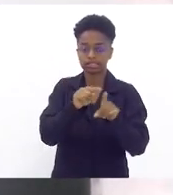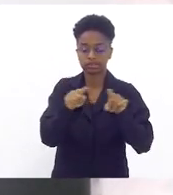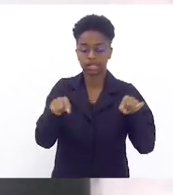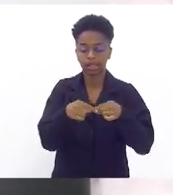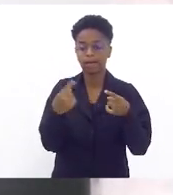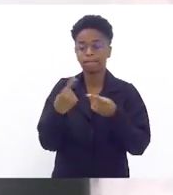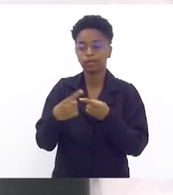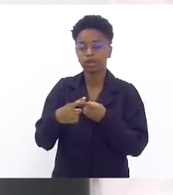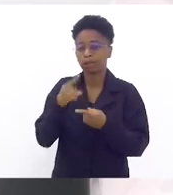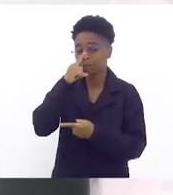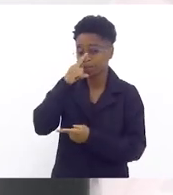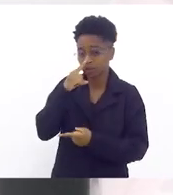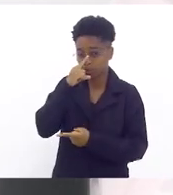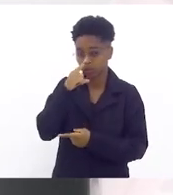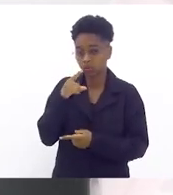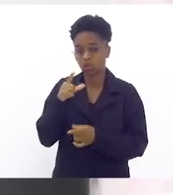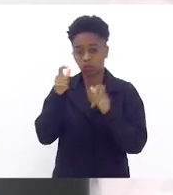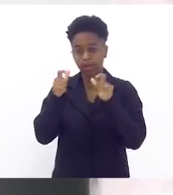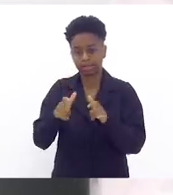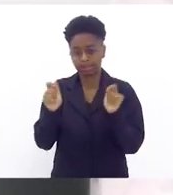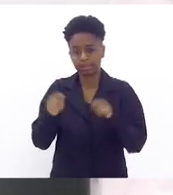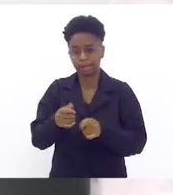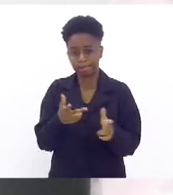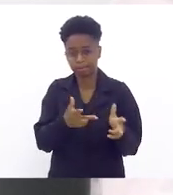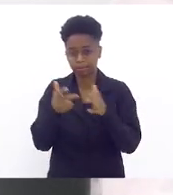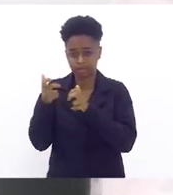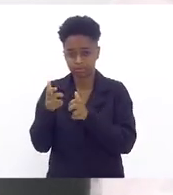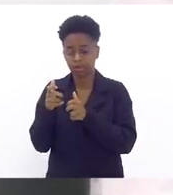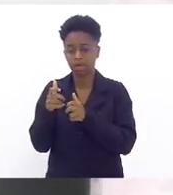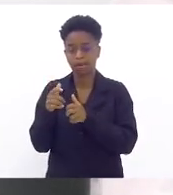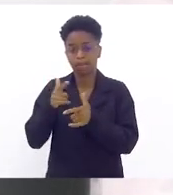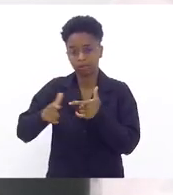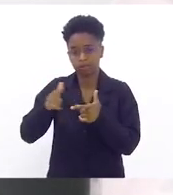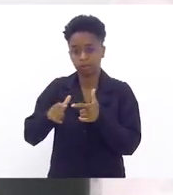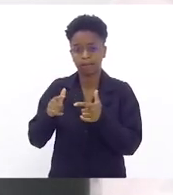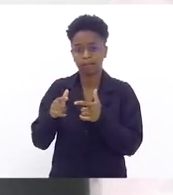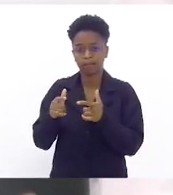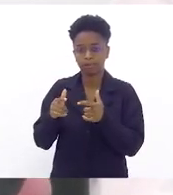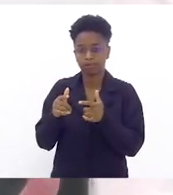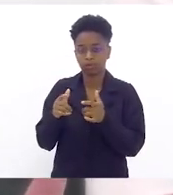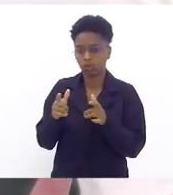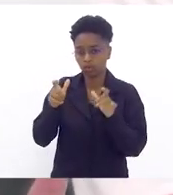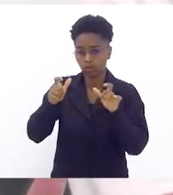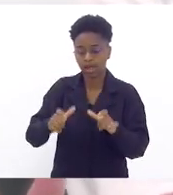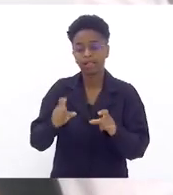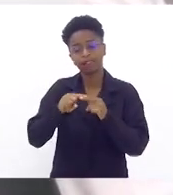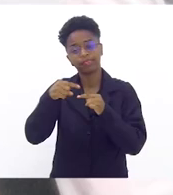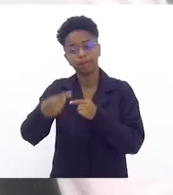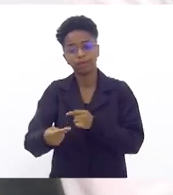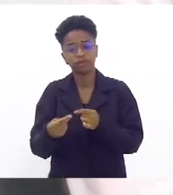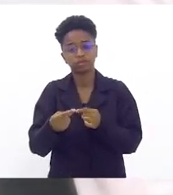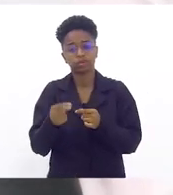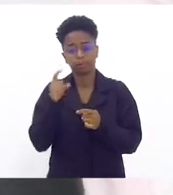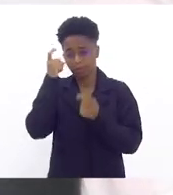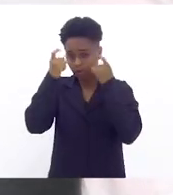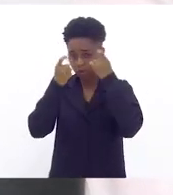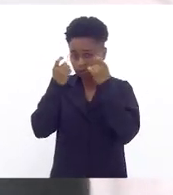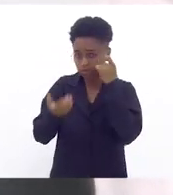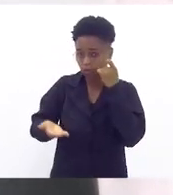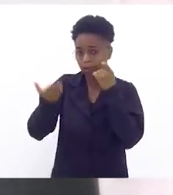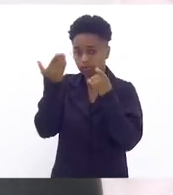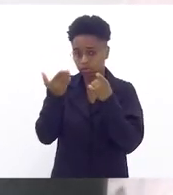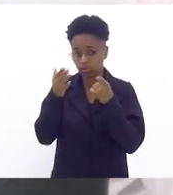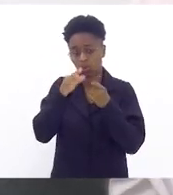o espaço onde fica mais visível dano do prédio e no decorrer da semana volumando a preocupação com a integridade do